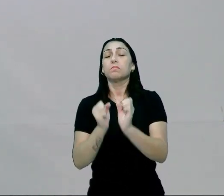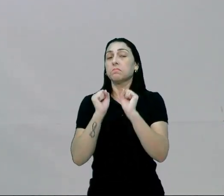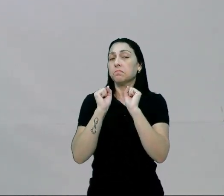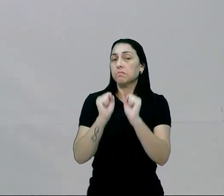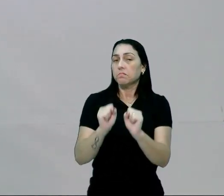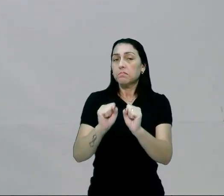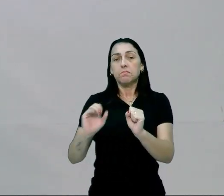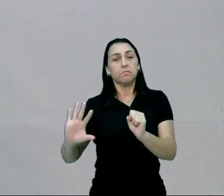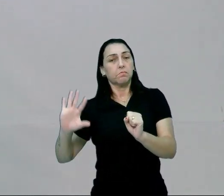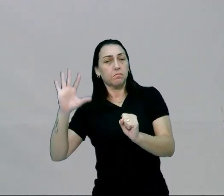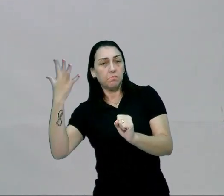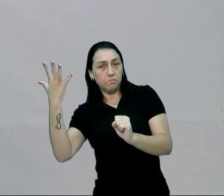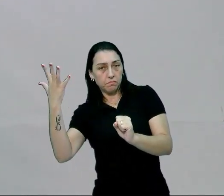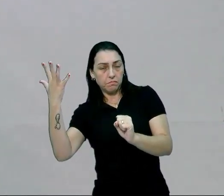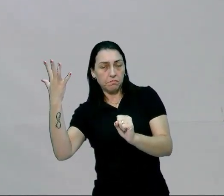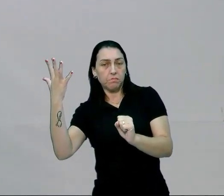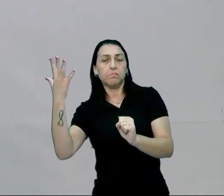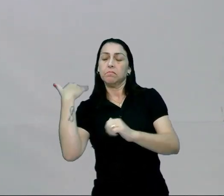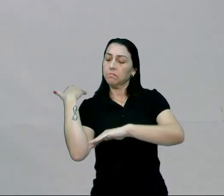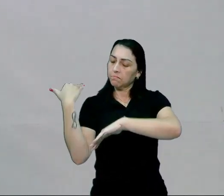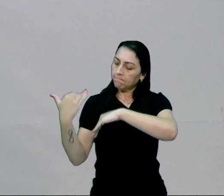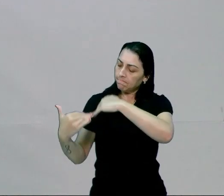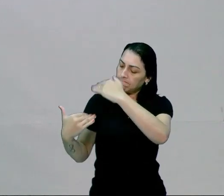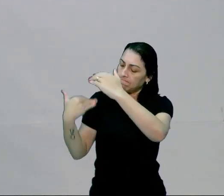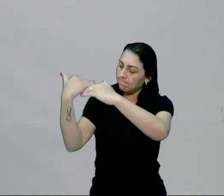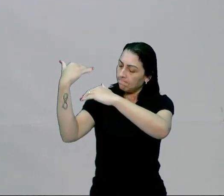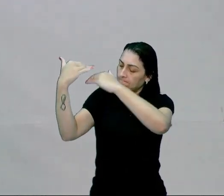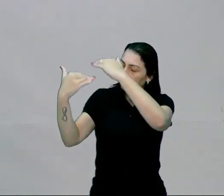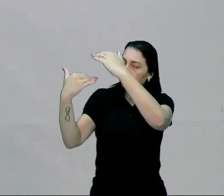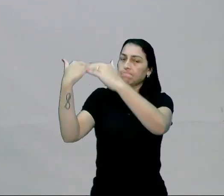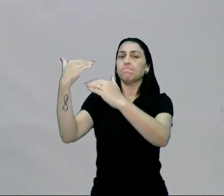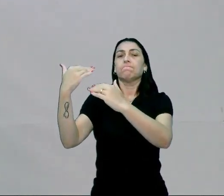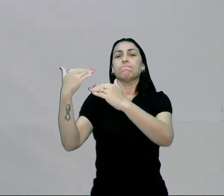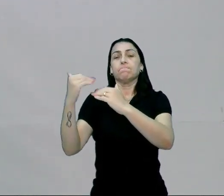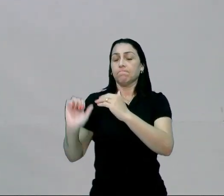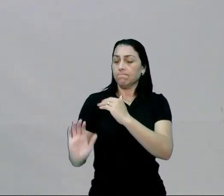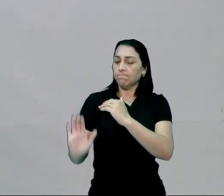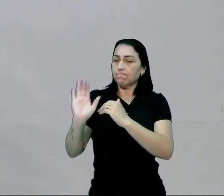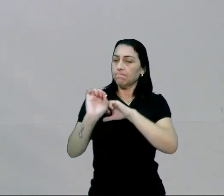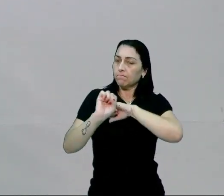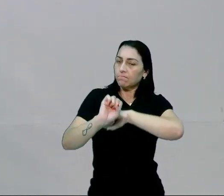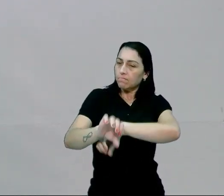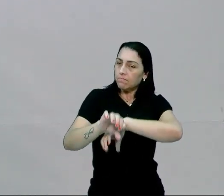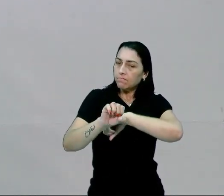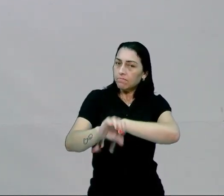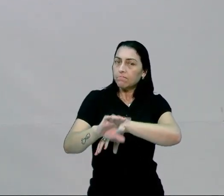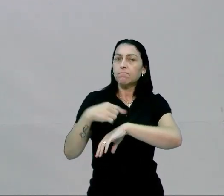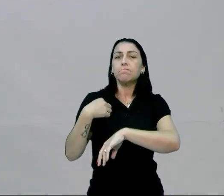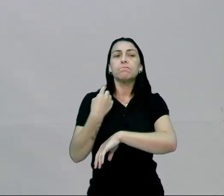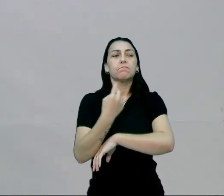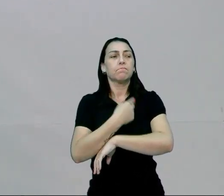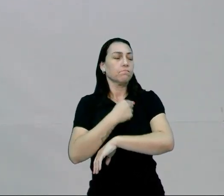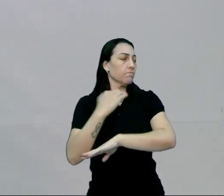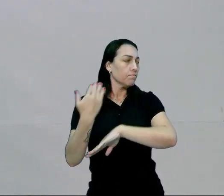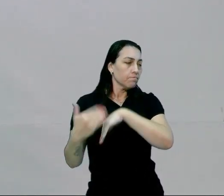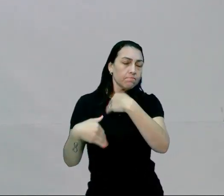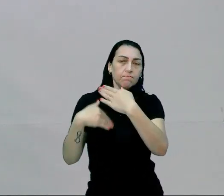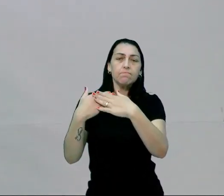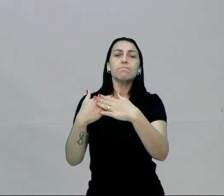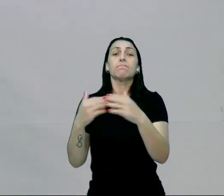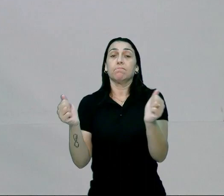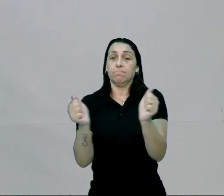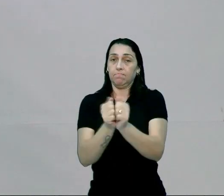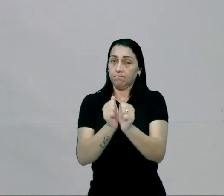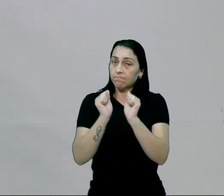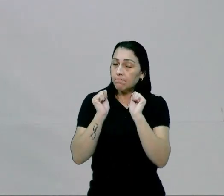possa acontecer, né? Para que isso possa se desenvolver. E esse conhecimento, essa educação, a gente vai se desenvolvendo